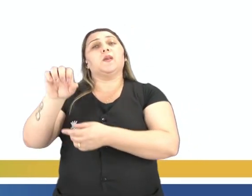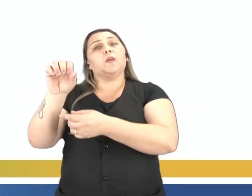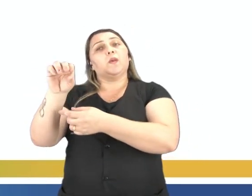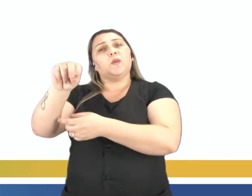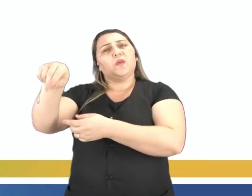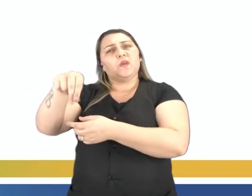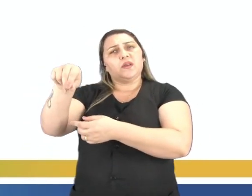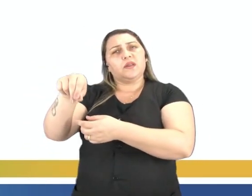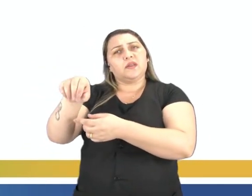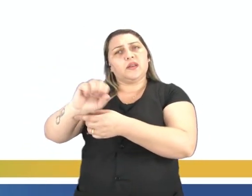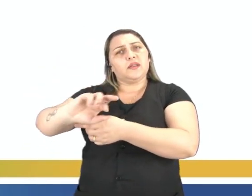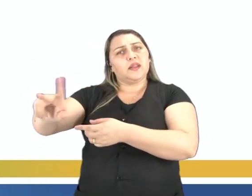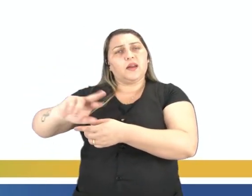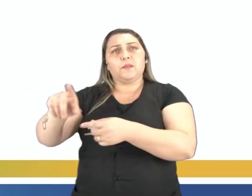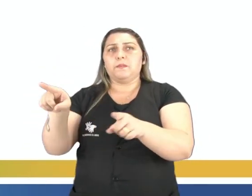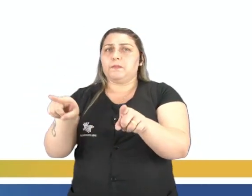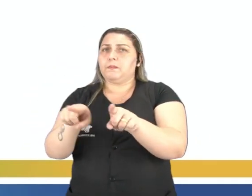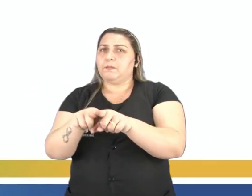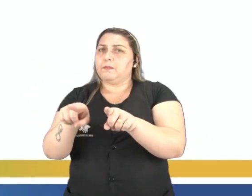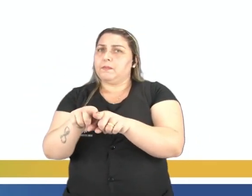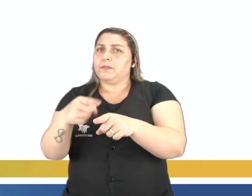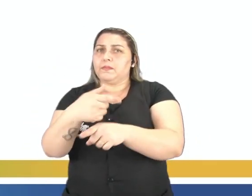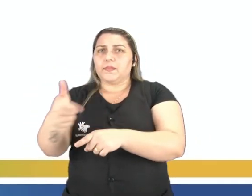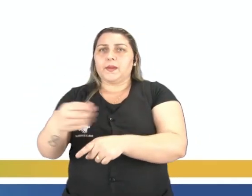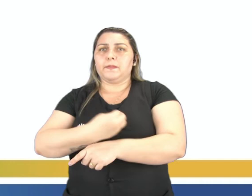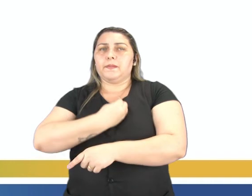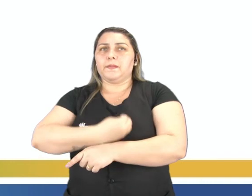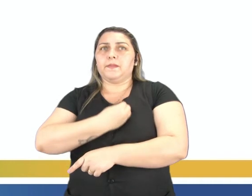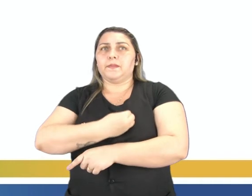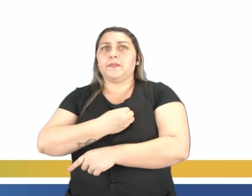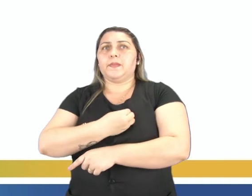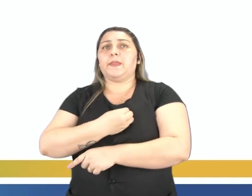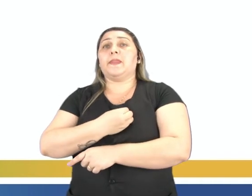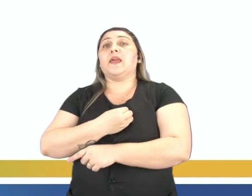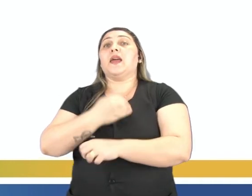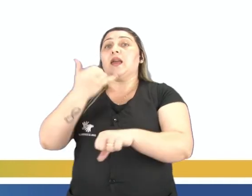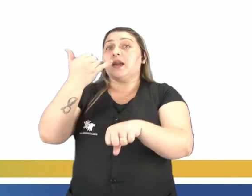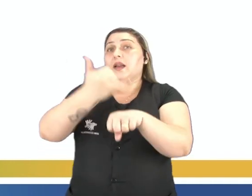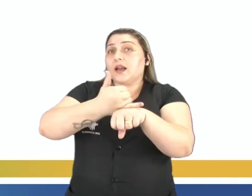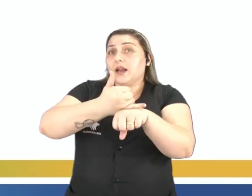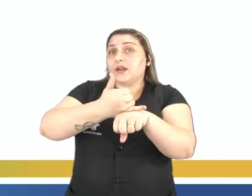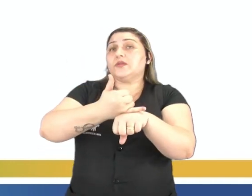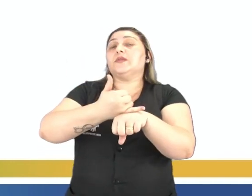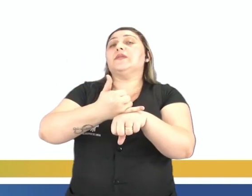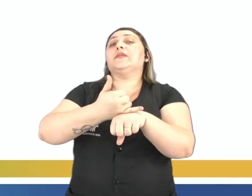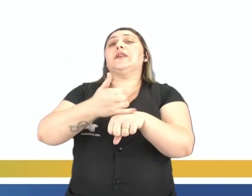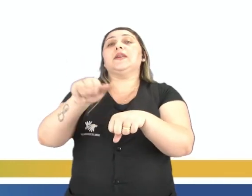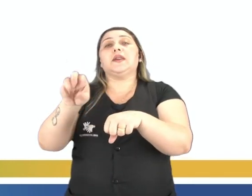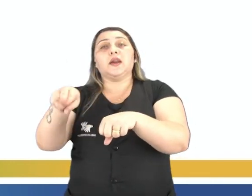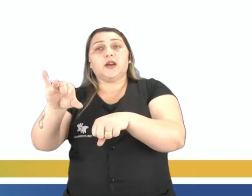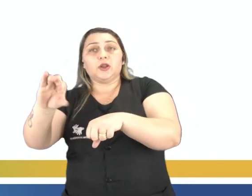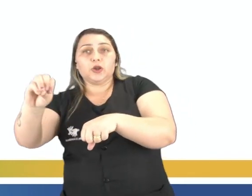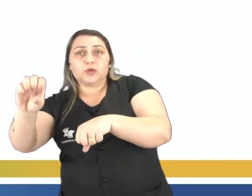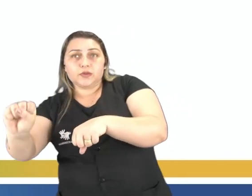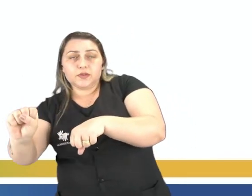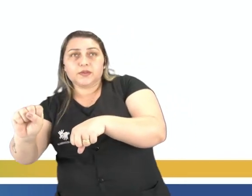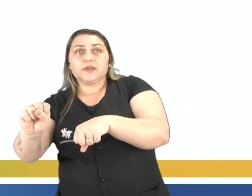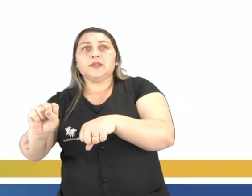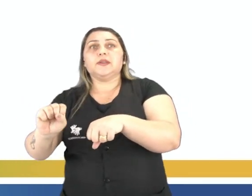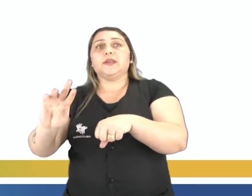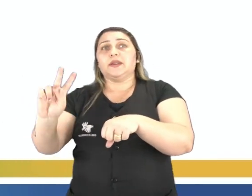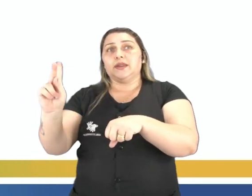sal não vai ser um sal também, porque a gente não tem a presença de íons, cátions e ânions.